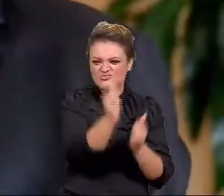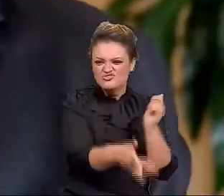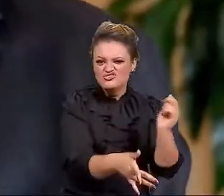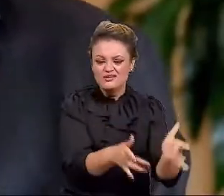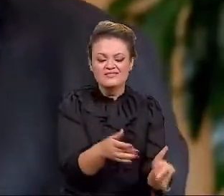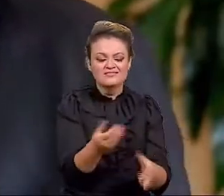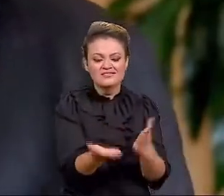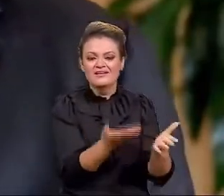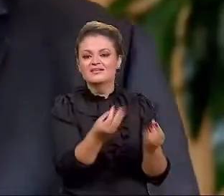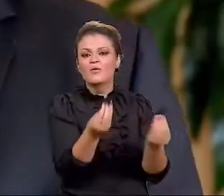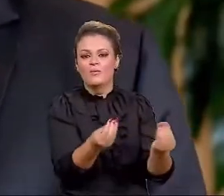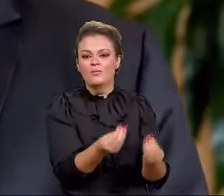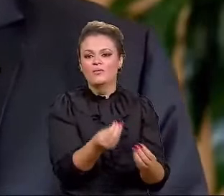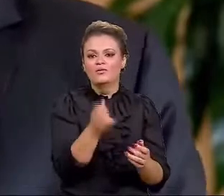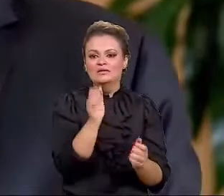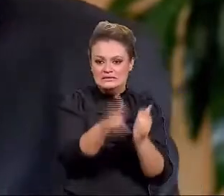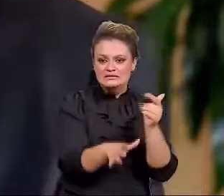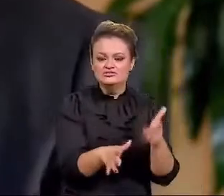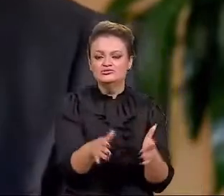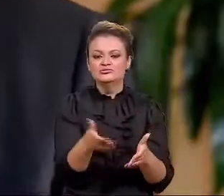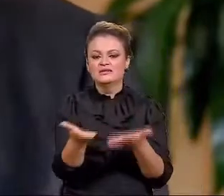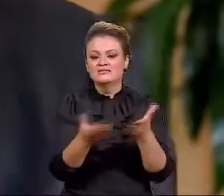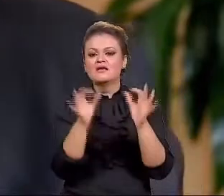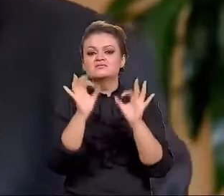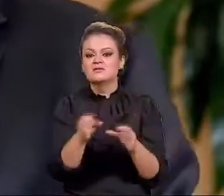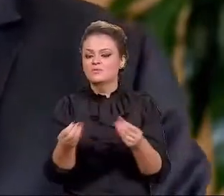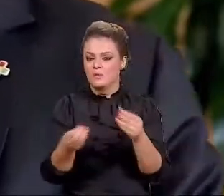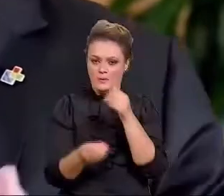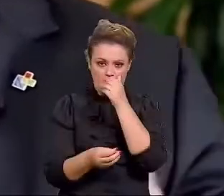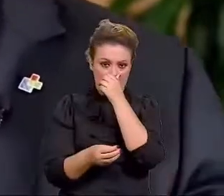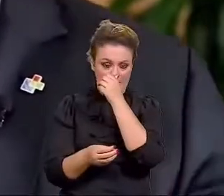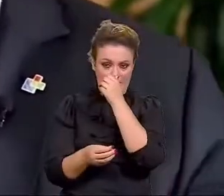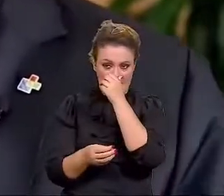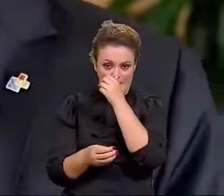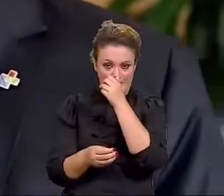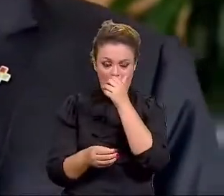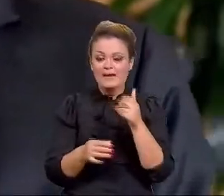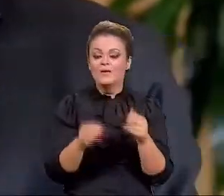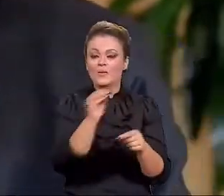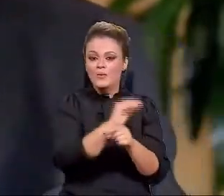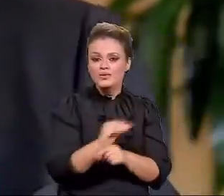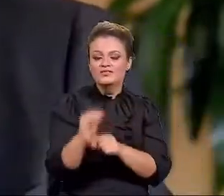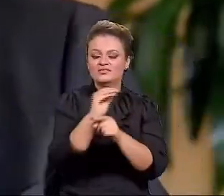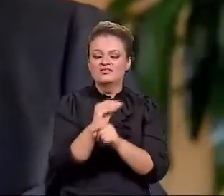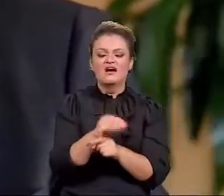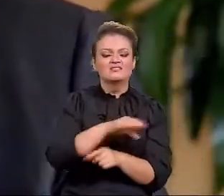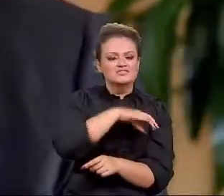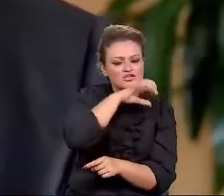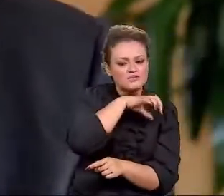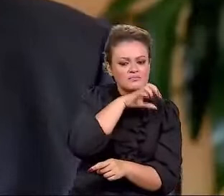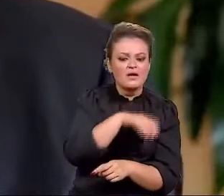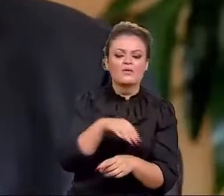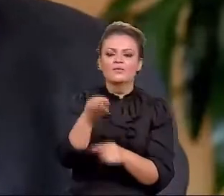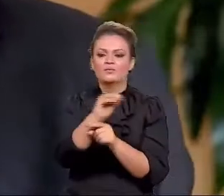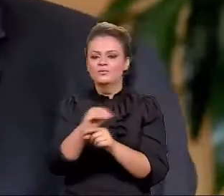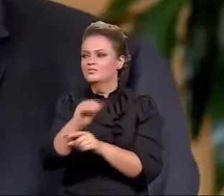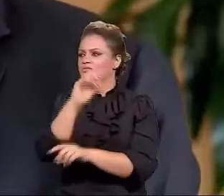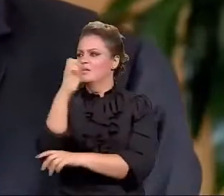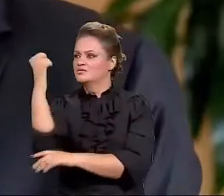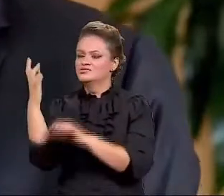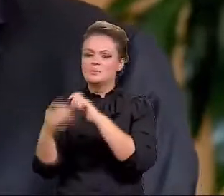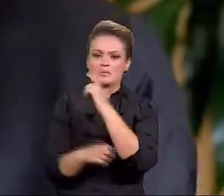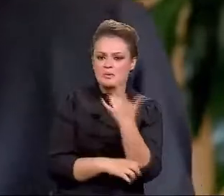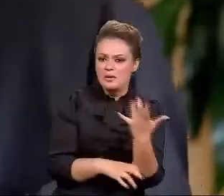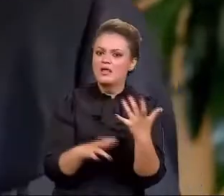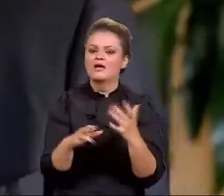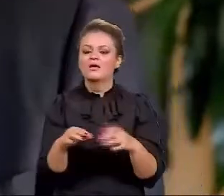produz, sabe, com a necessidade de preservar a nossa fauna, de preservar a nossa água, de preservar, sabe, as nossas reservas